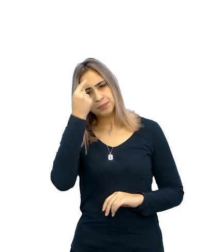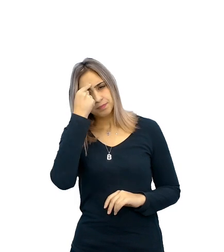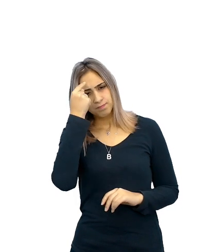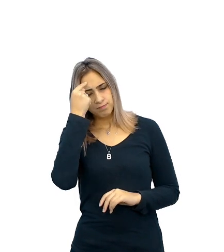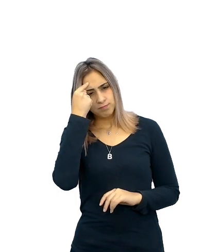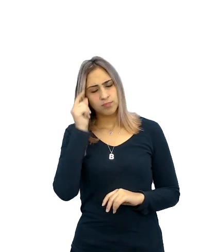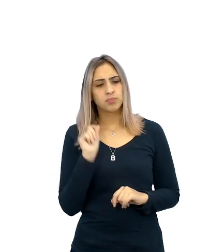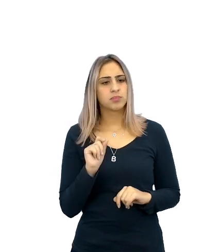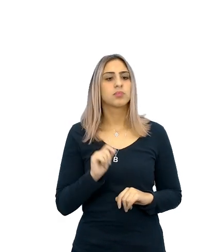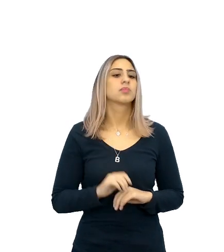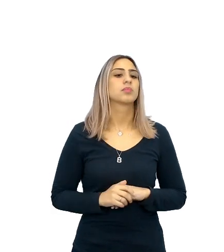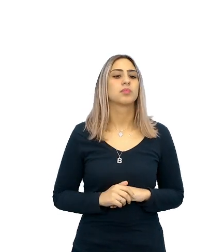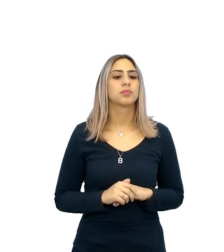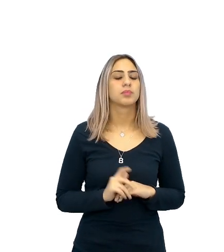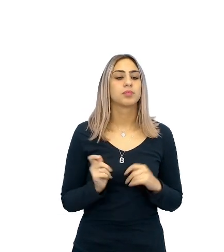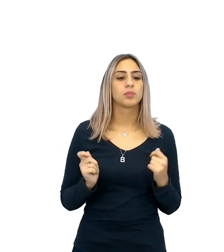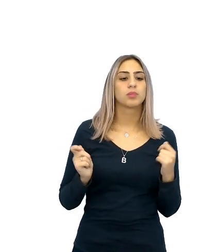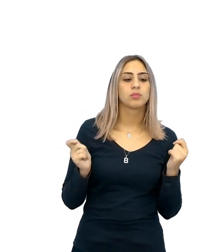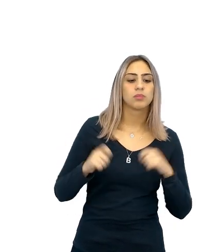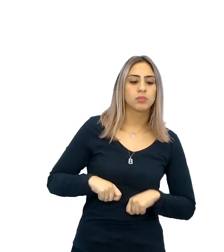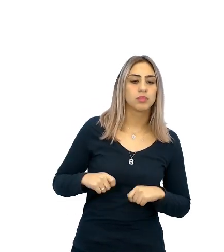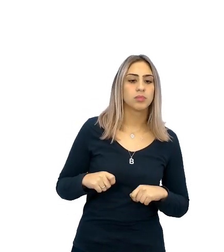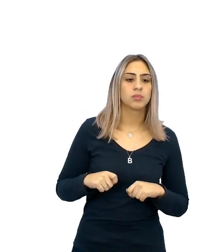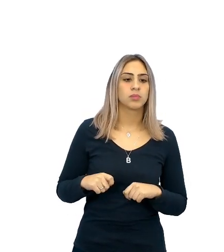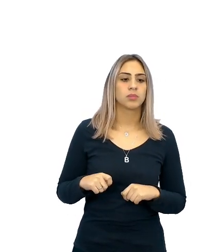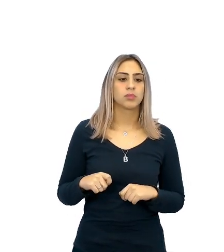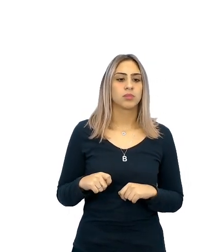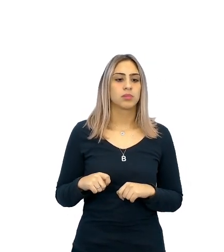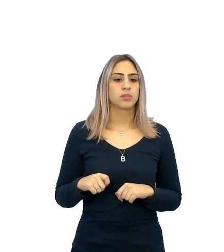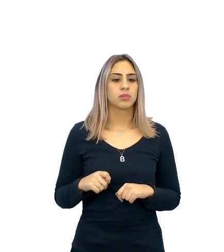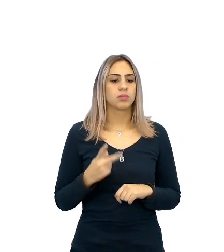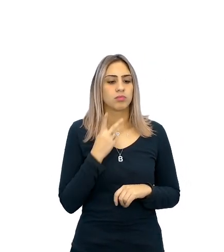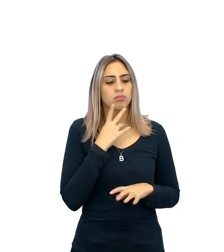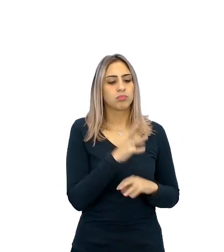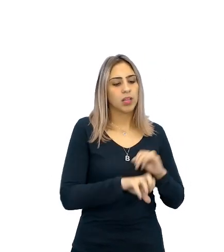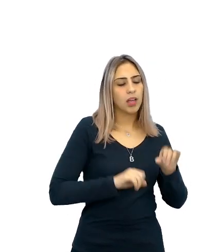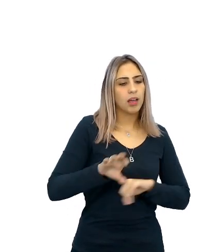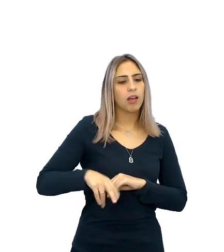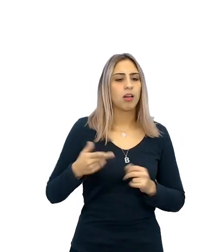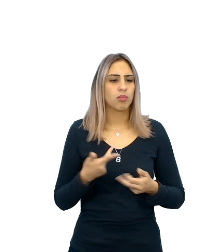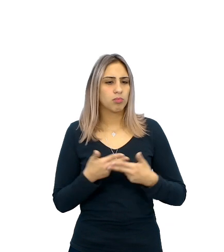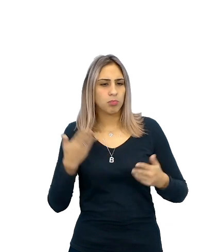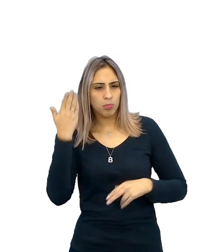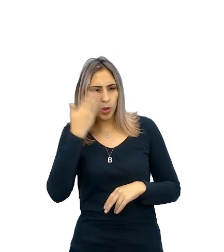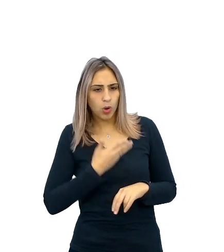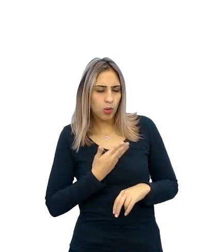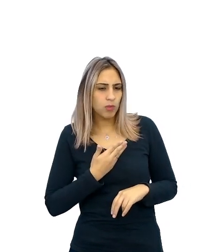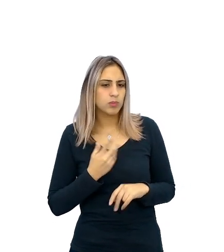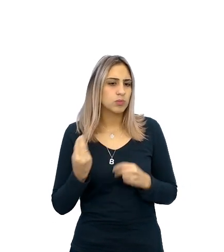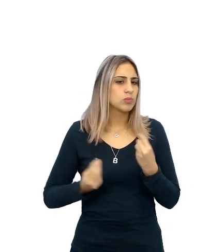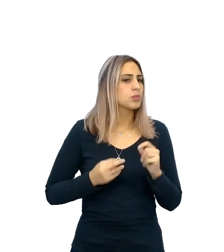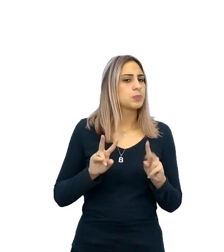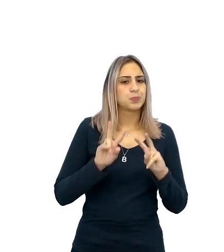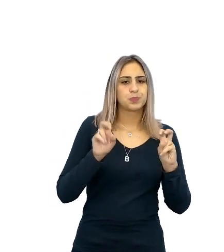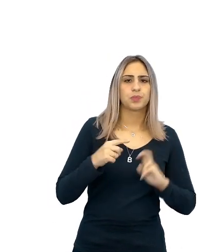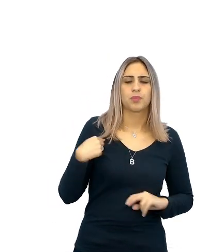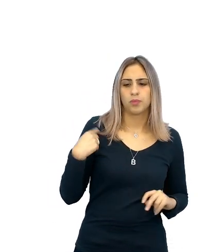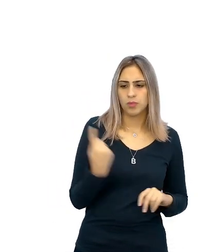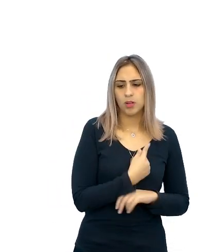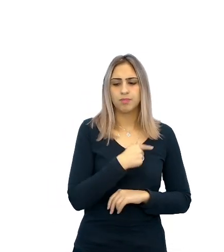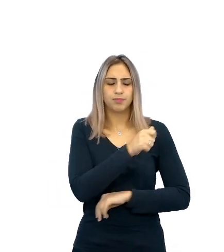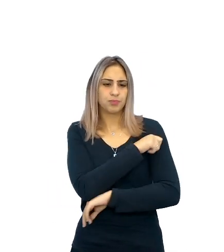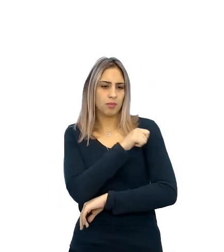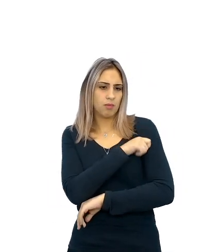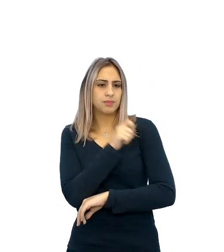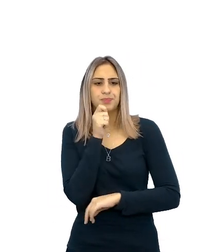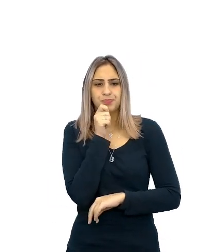né, na possibilidade de levantar coletas de evidências sobre o quanto os nossos